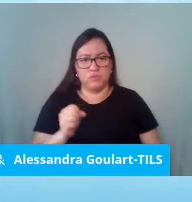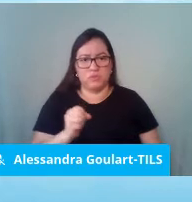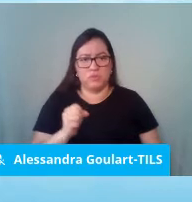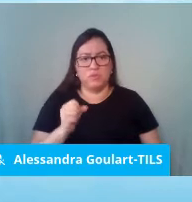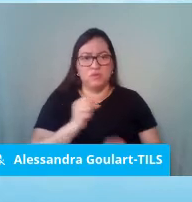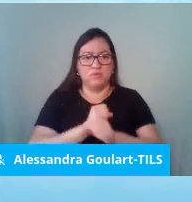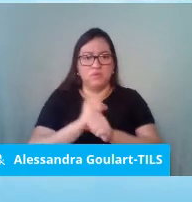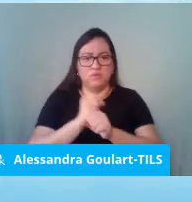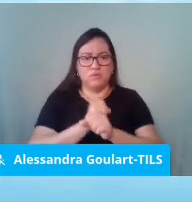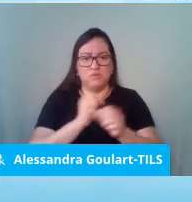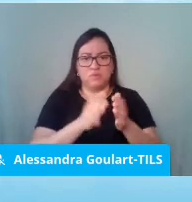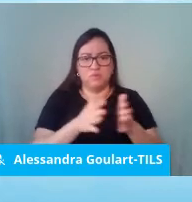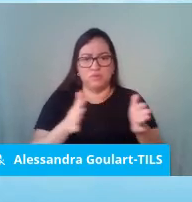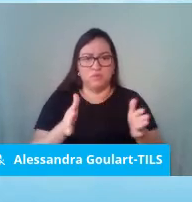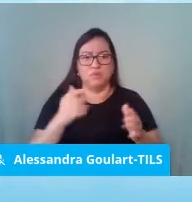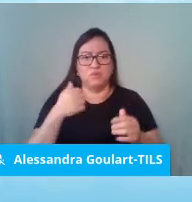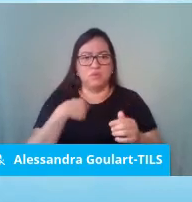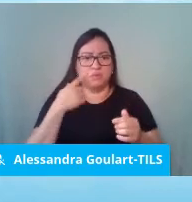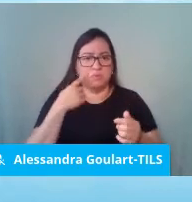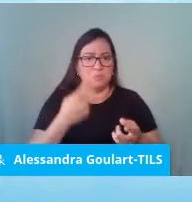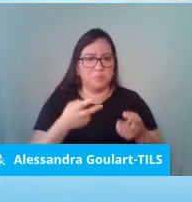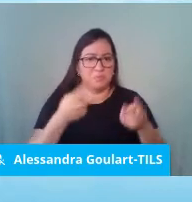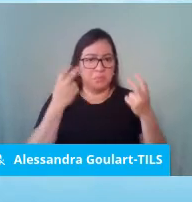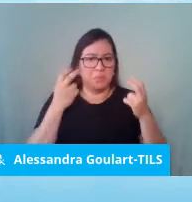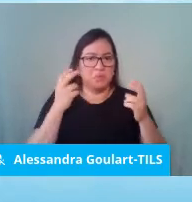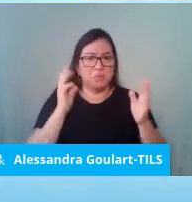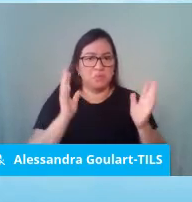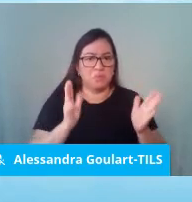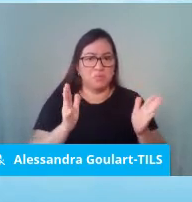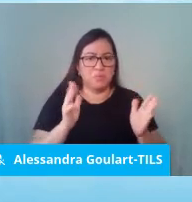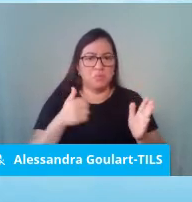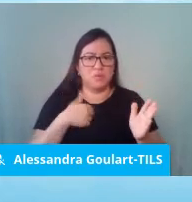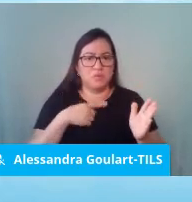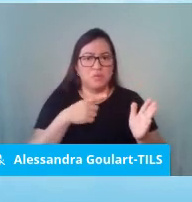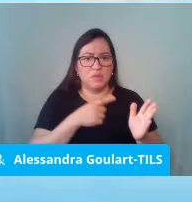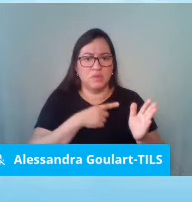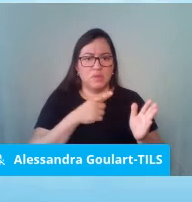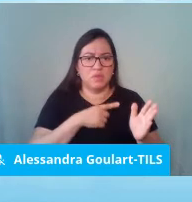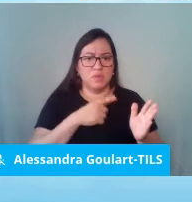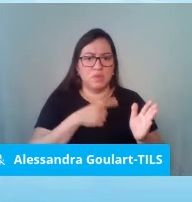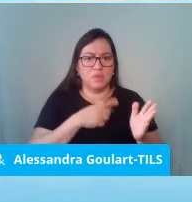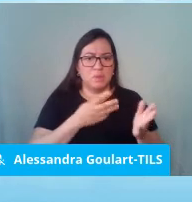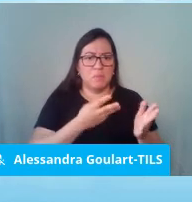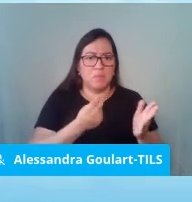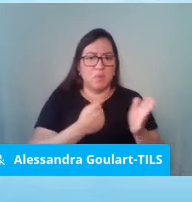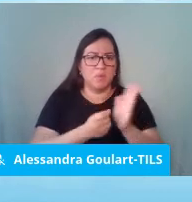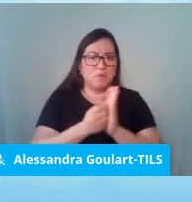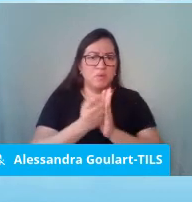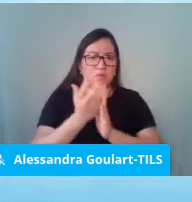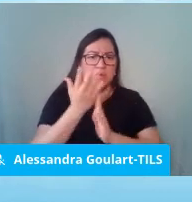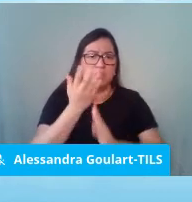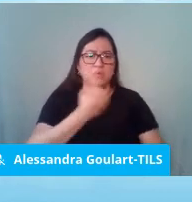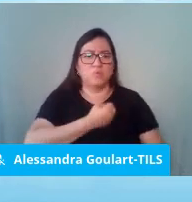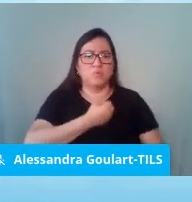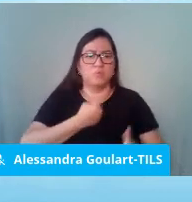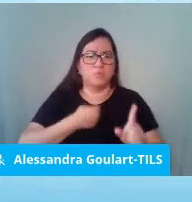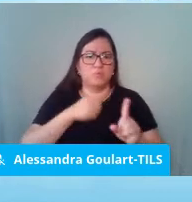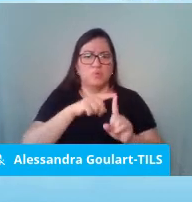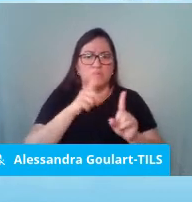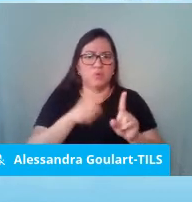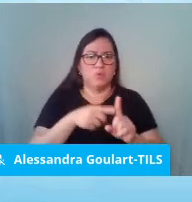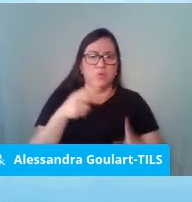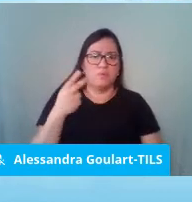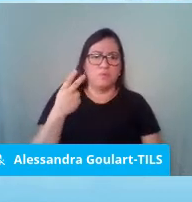22.086 gestantes notificadas com sífilis na gestação. É um número bem grande, são